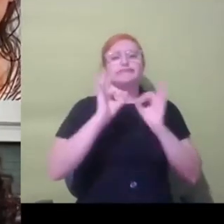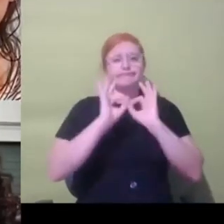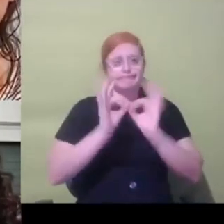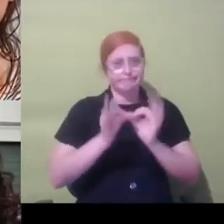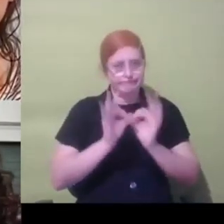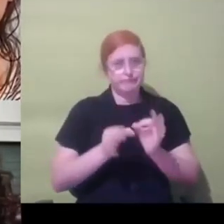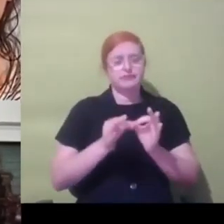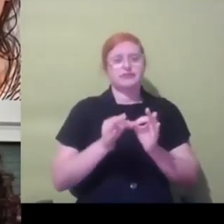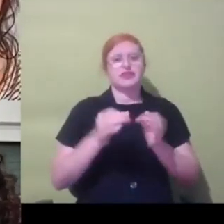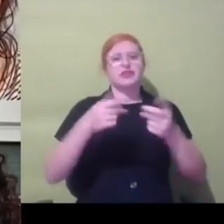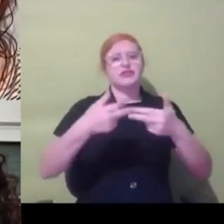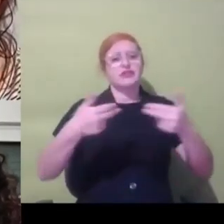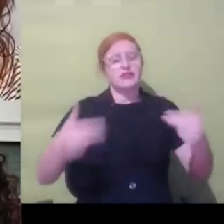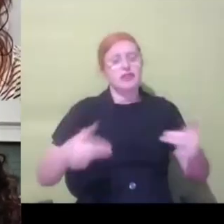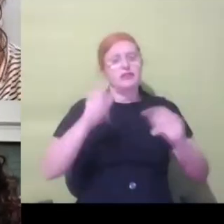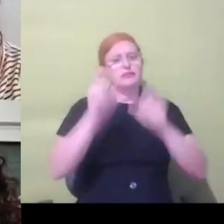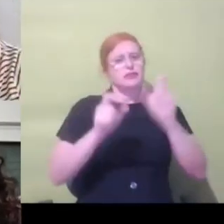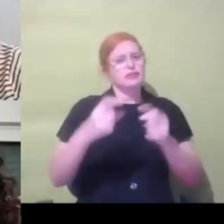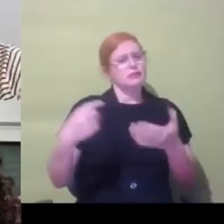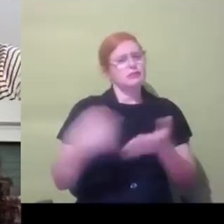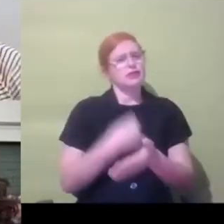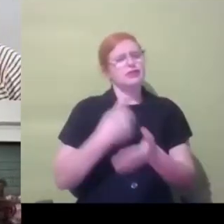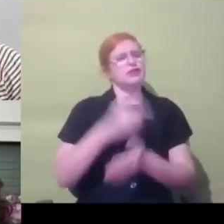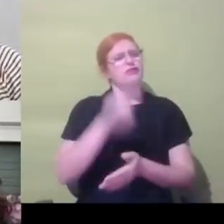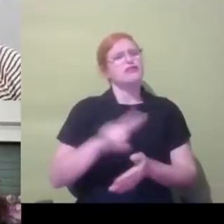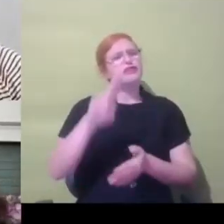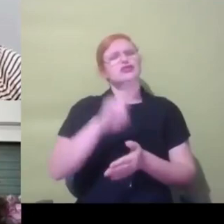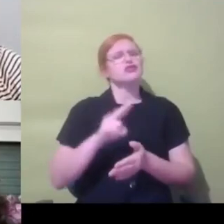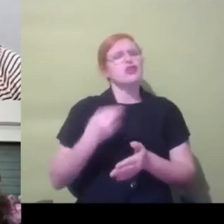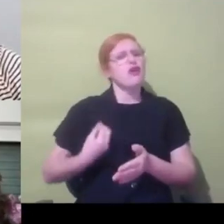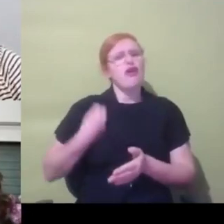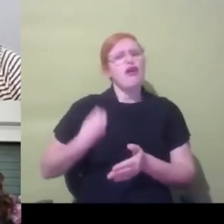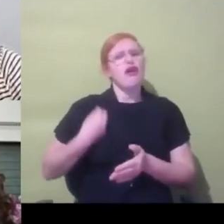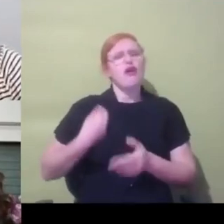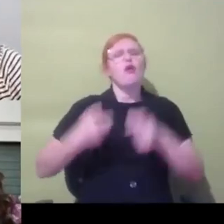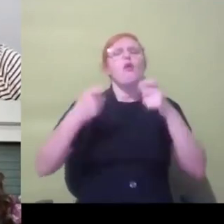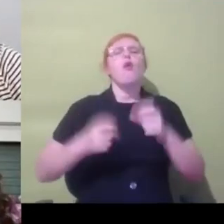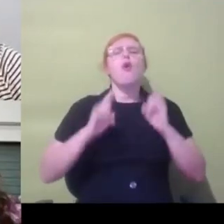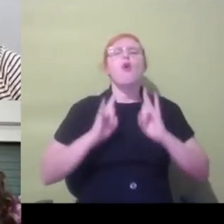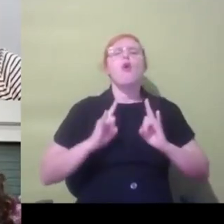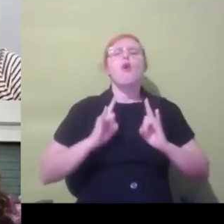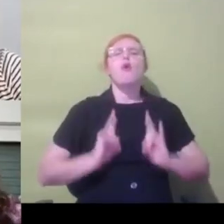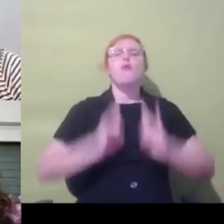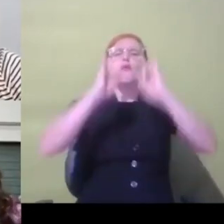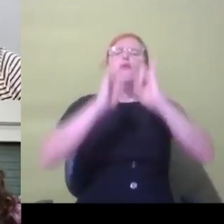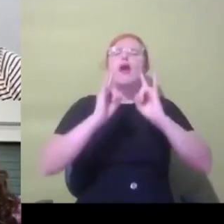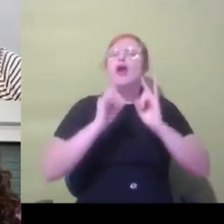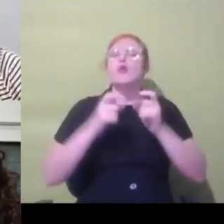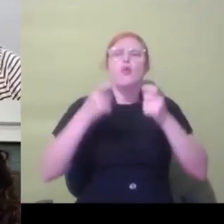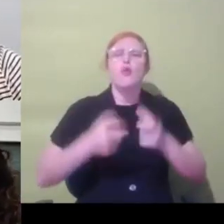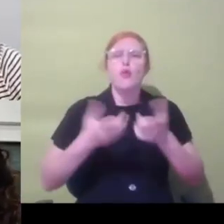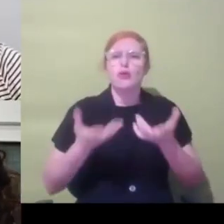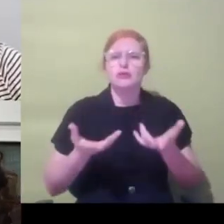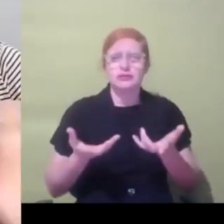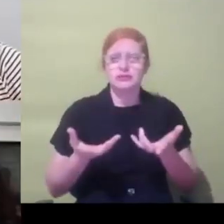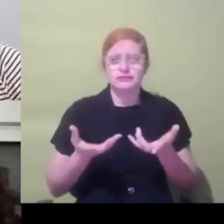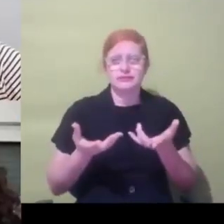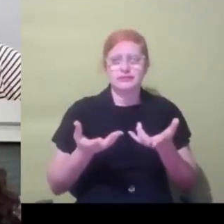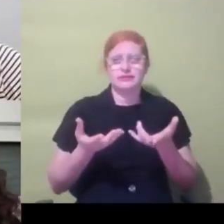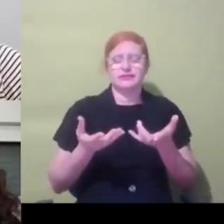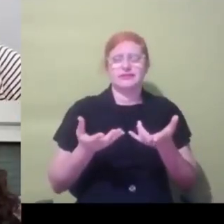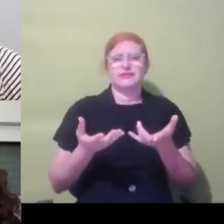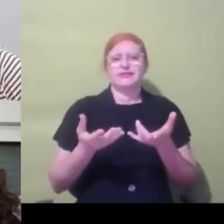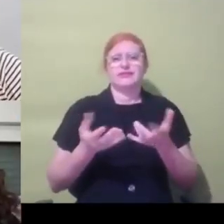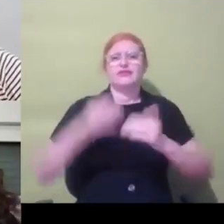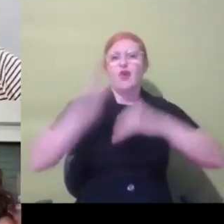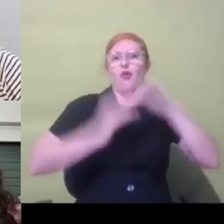exatamente, Pri. Muitas pessoas também me perguntando que universidade é essa? Onde ela existe? Qual é a sede dela? Como fosse quatro,